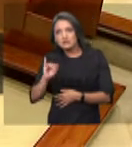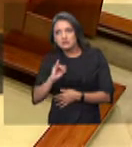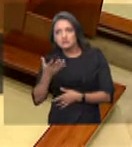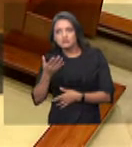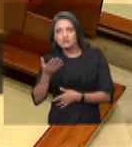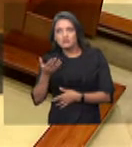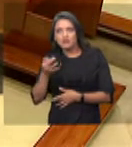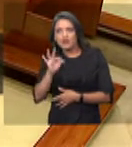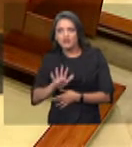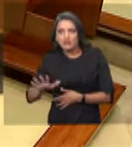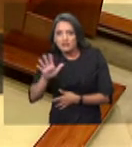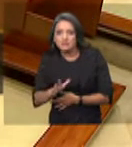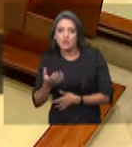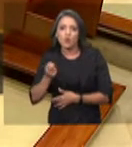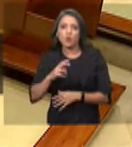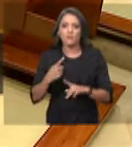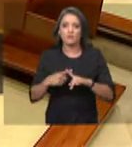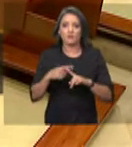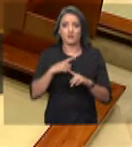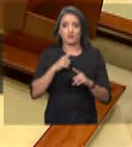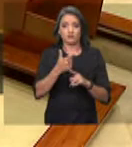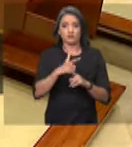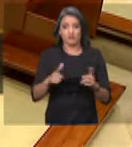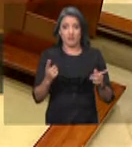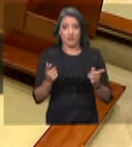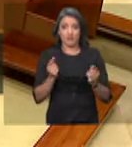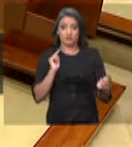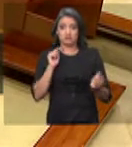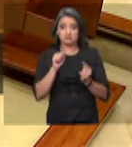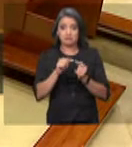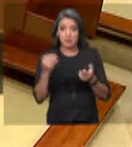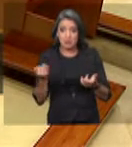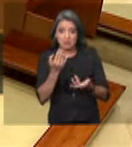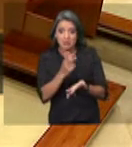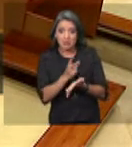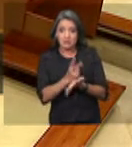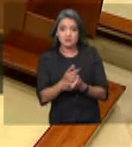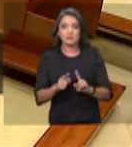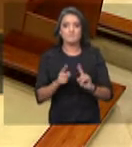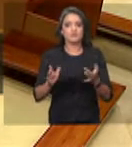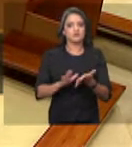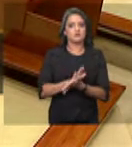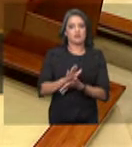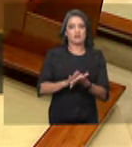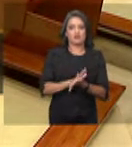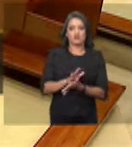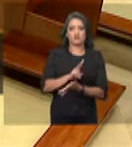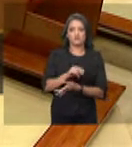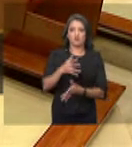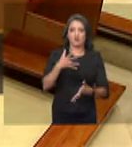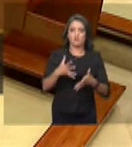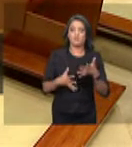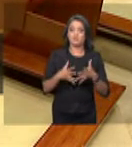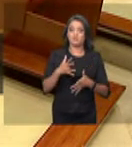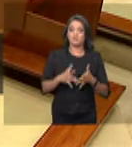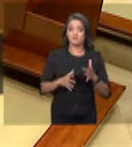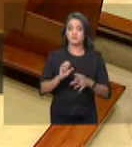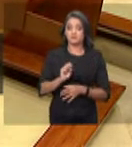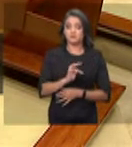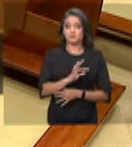de controvérsia judicial relevante não impedirá o Supremo de analisar a